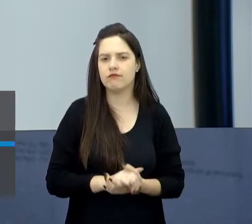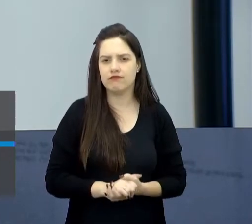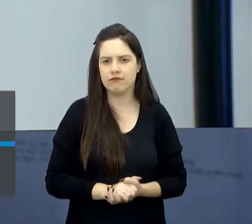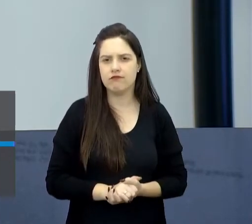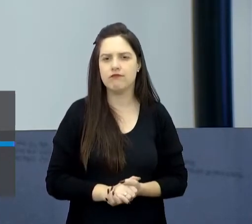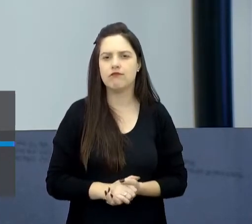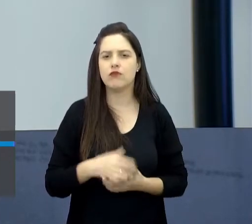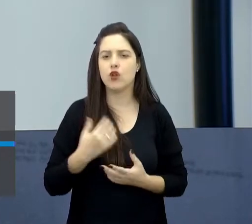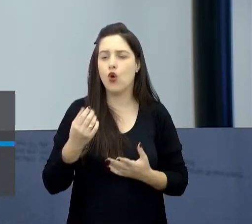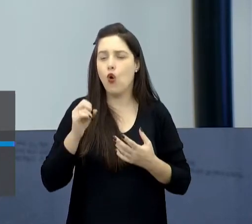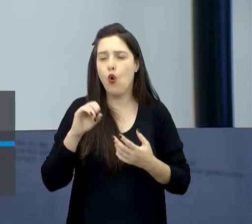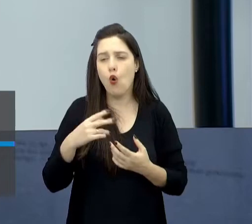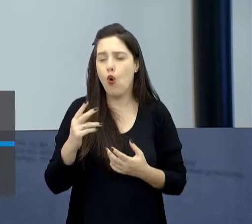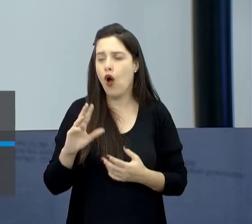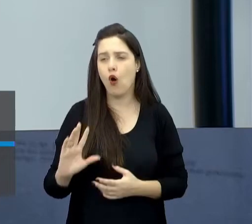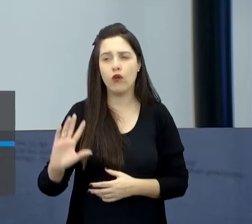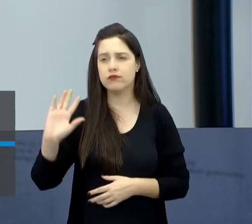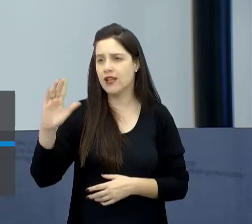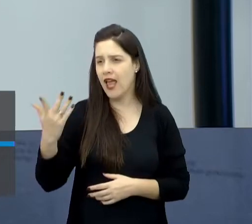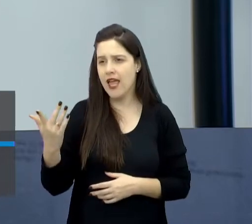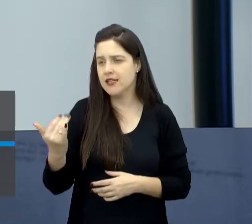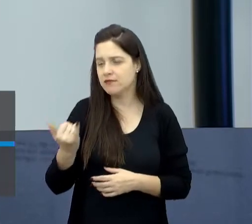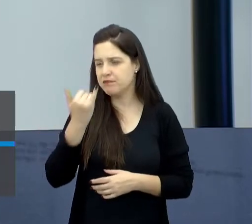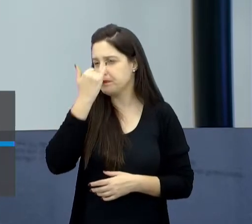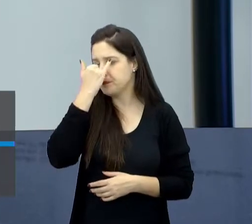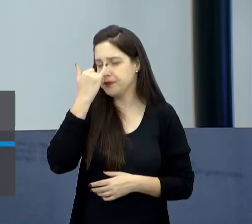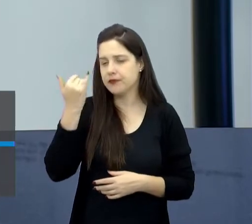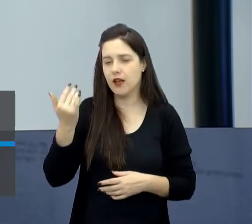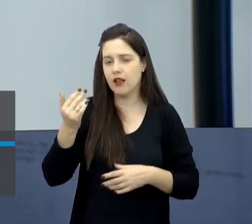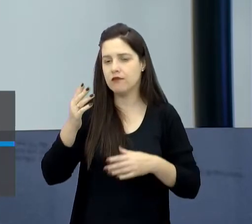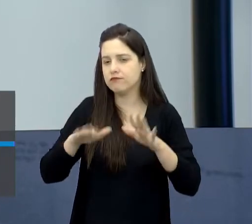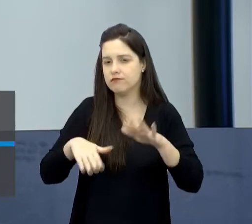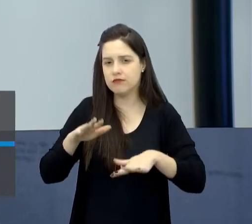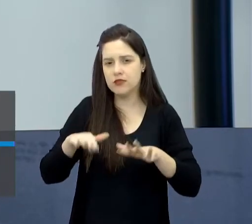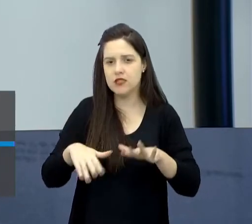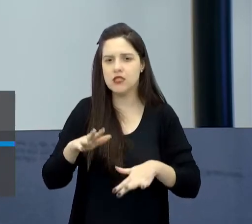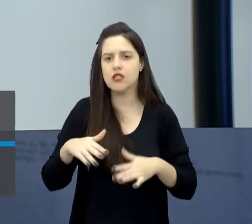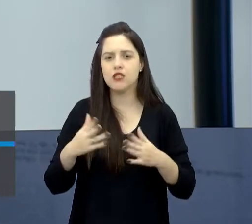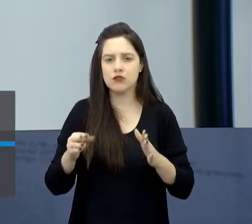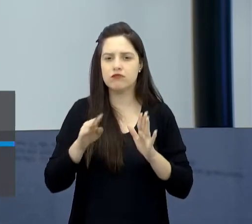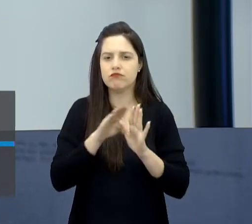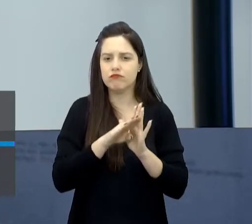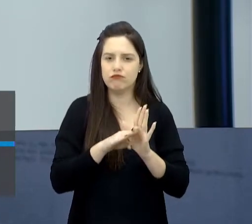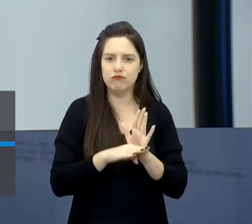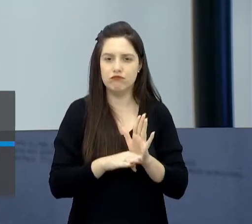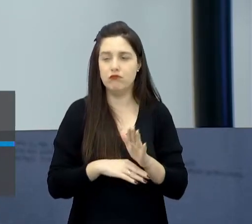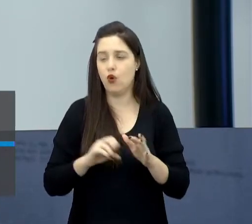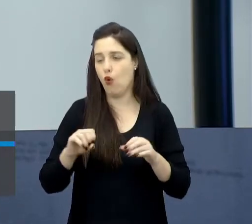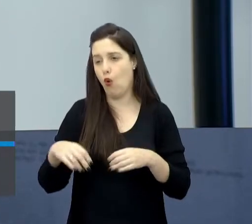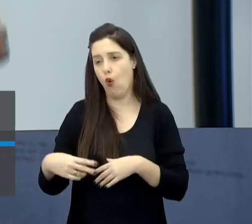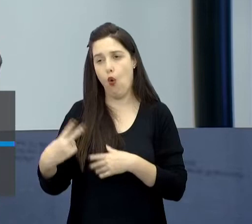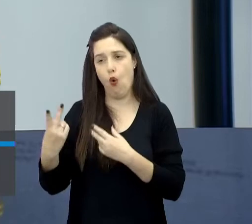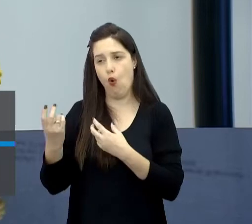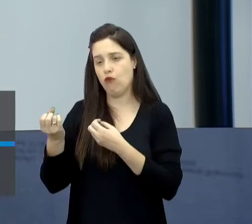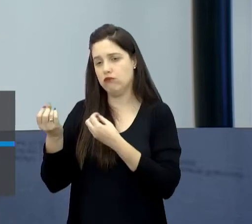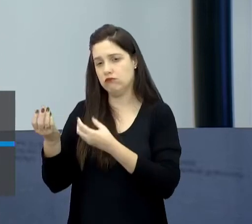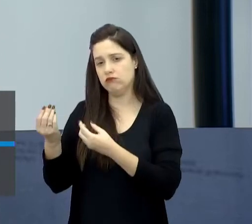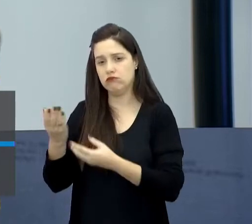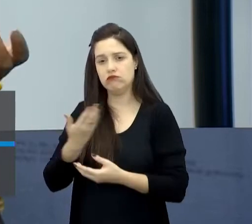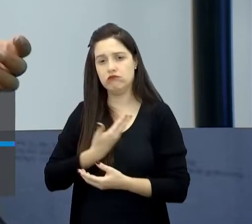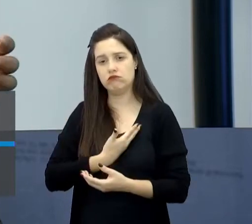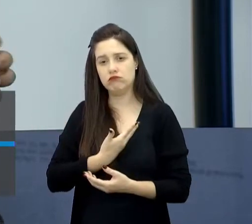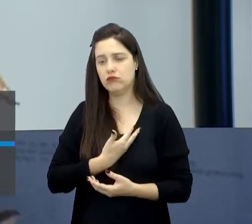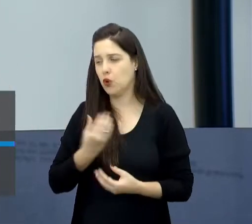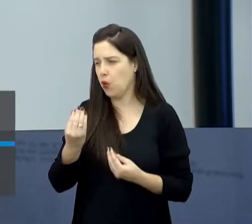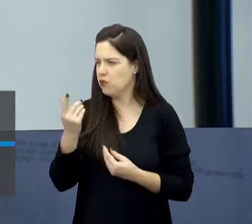foi um imprevisto, ou um orçamento de algo que eu quero alcançar. A gente pede até dicas, informações de colegas para falar, você